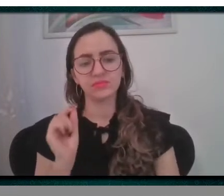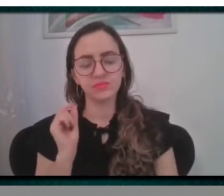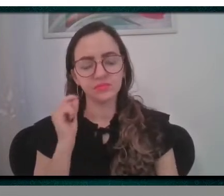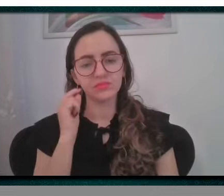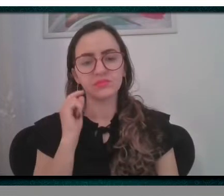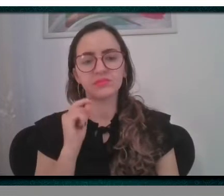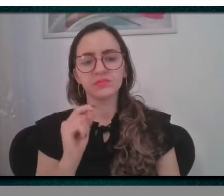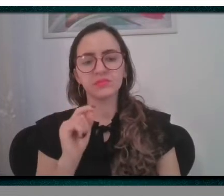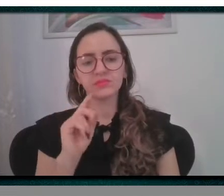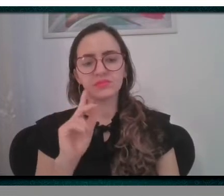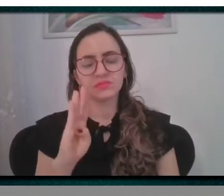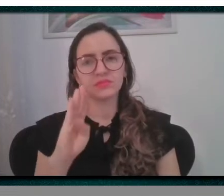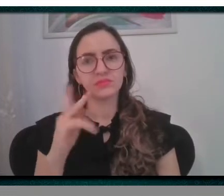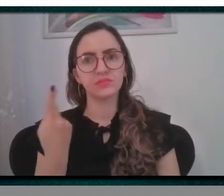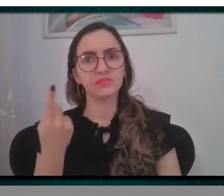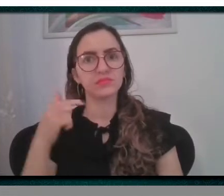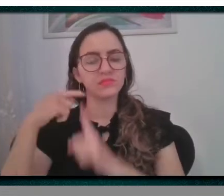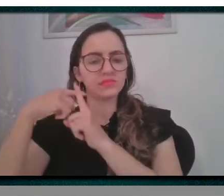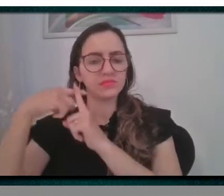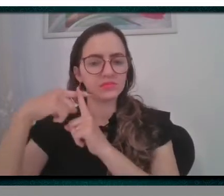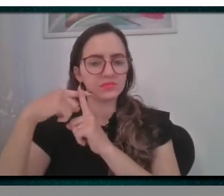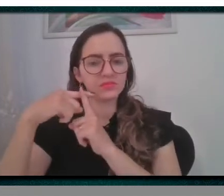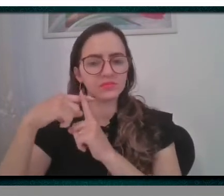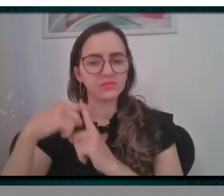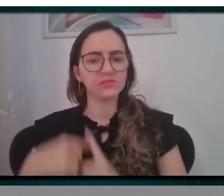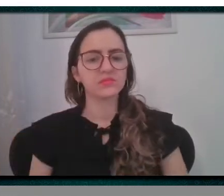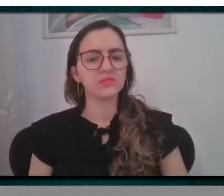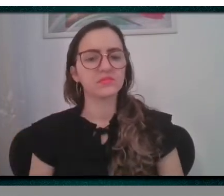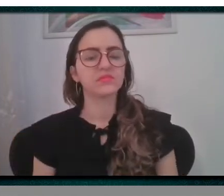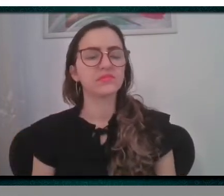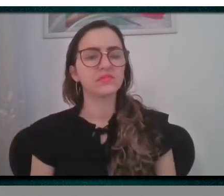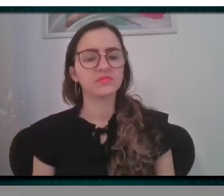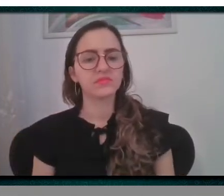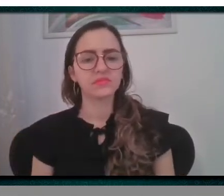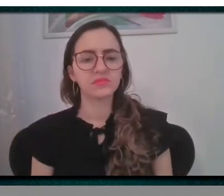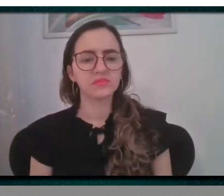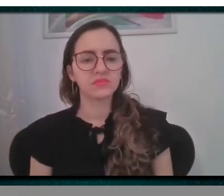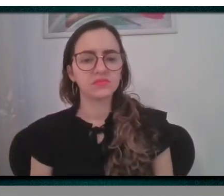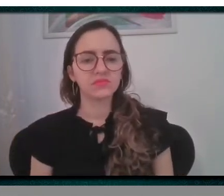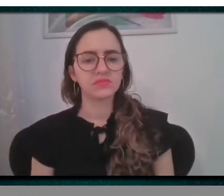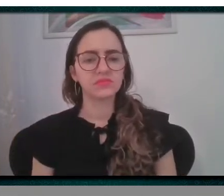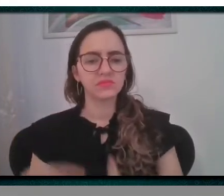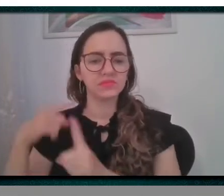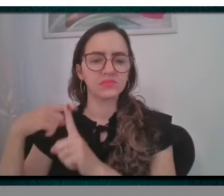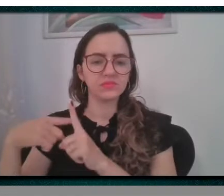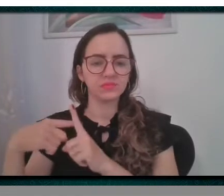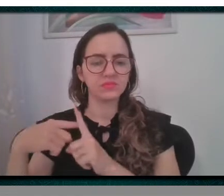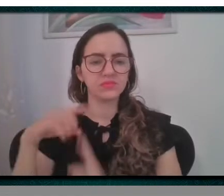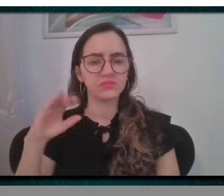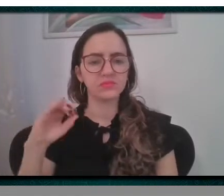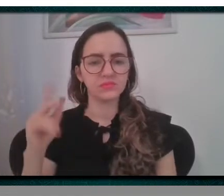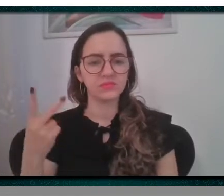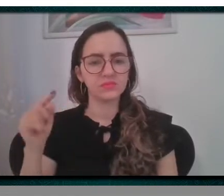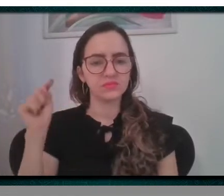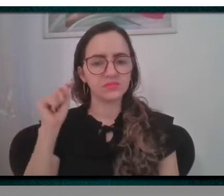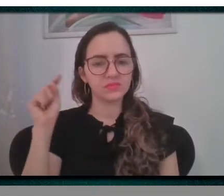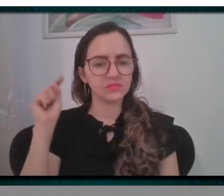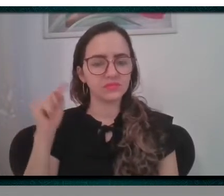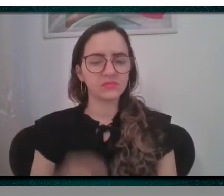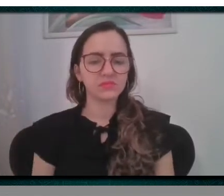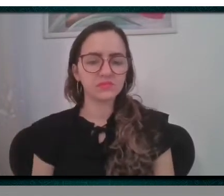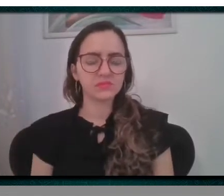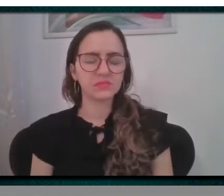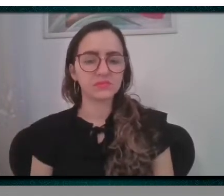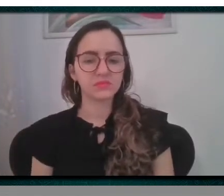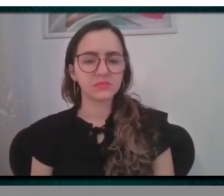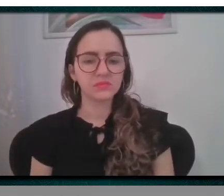Um BH+, certo? Mais uma hidroxila, que é um H-. O que